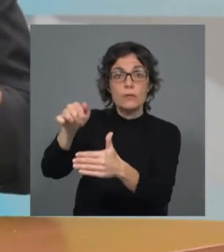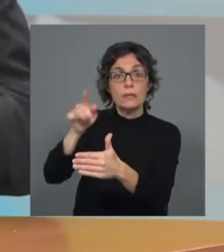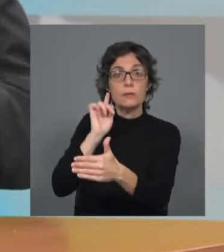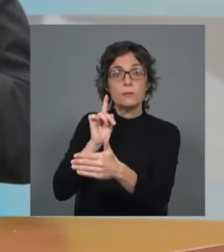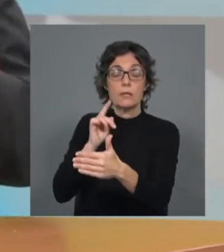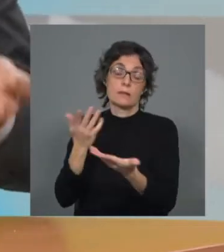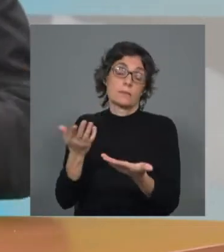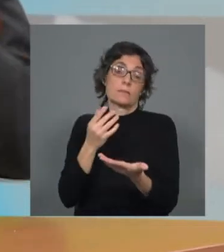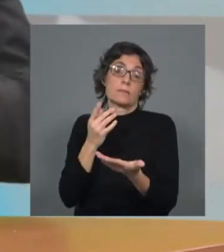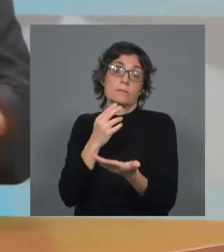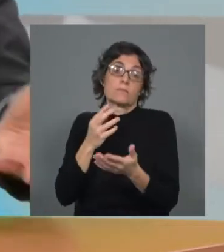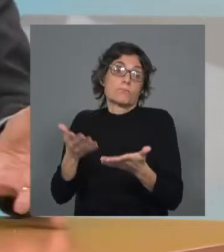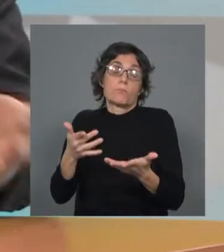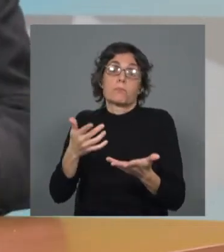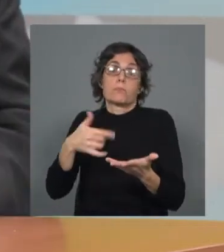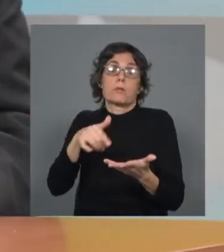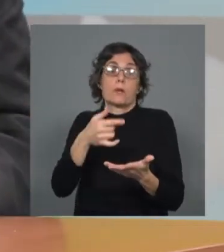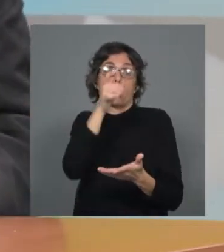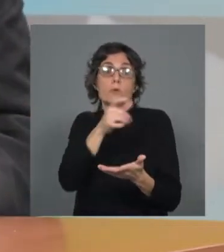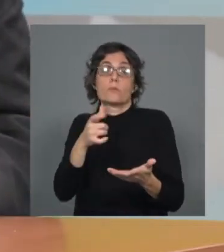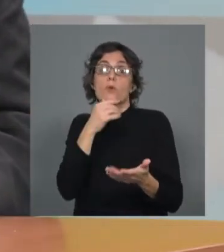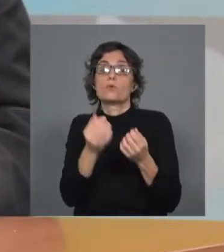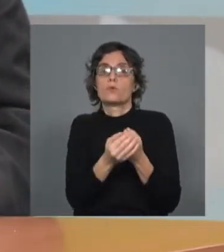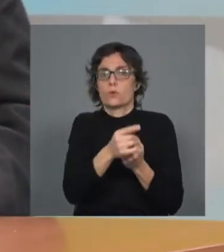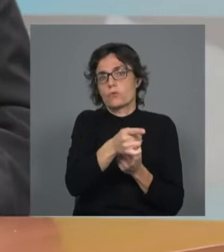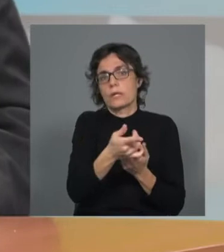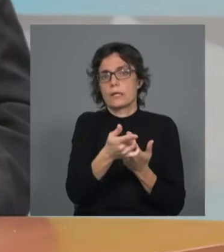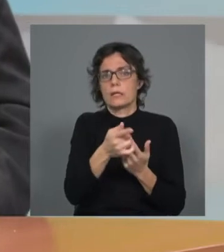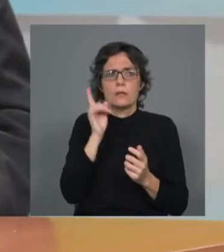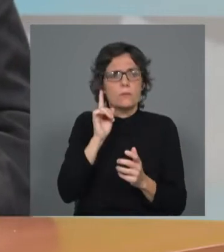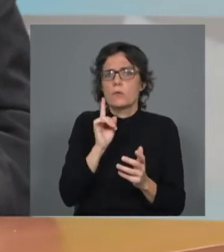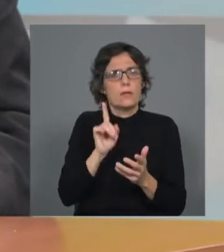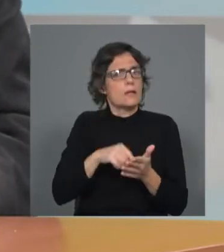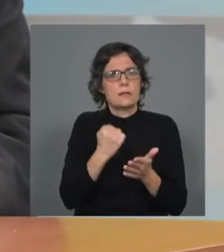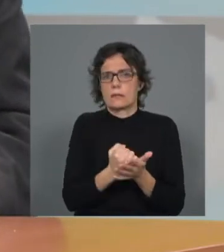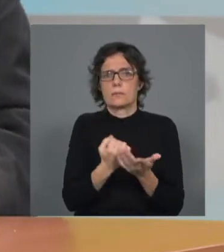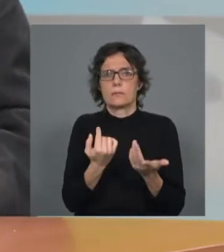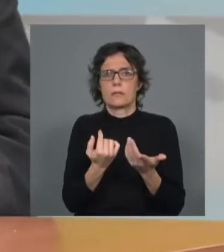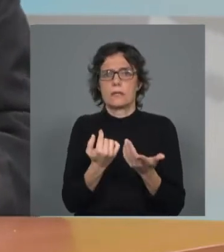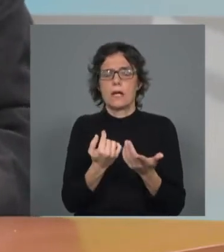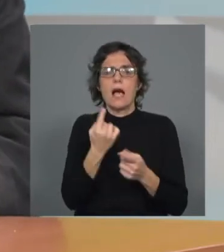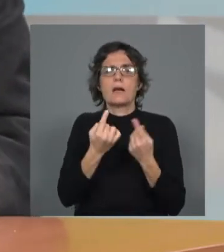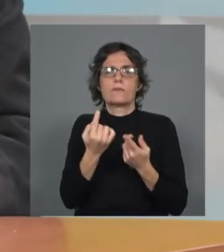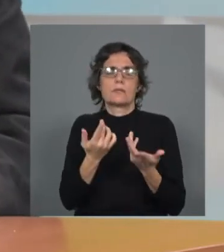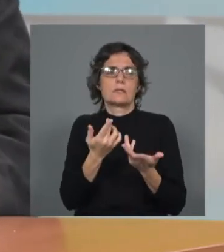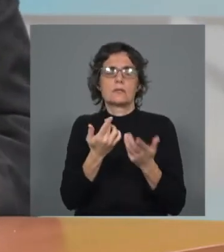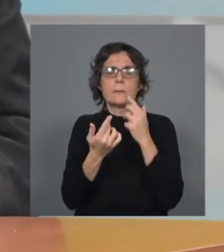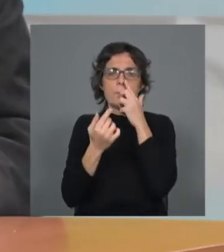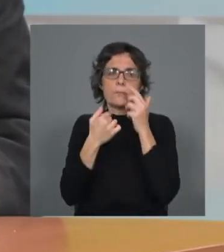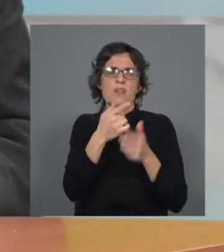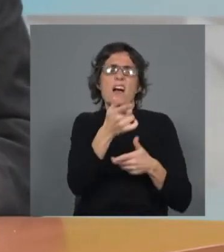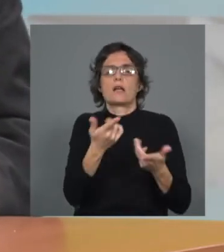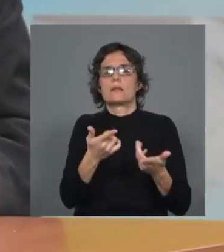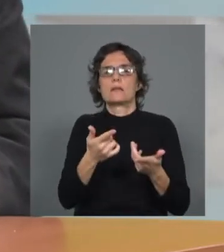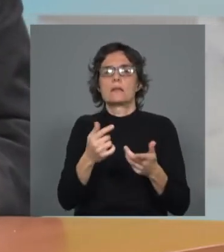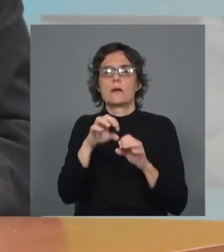presença dos idosos, mesmo quando já não produzem, e mesmo alguns também ainda produzem, há também pessoas